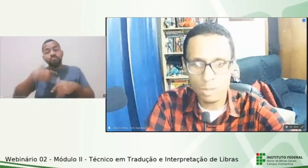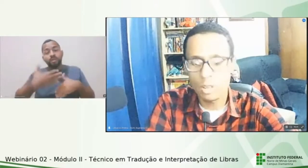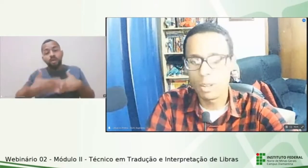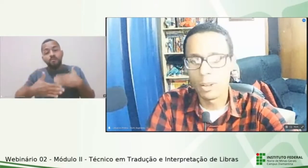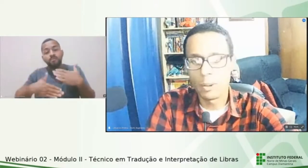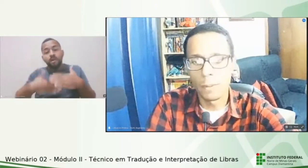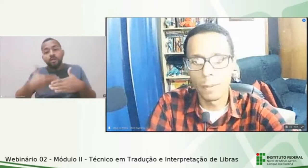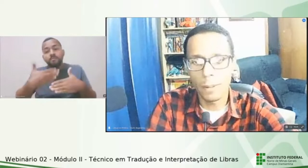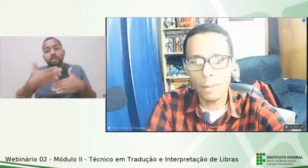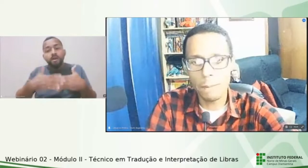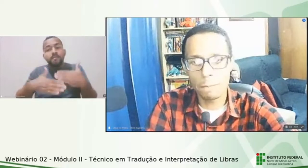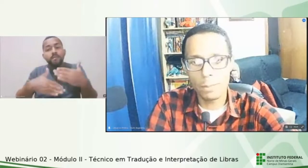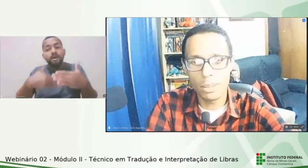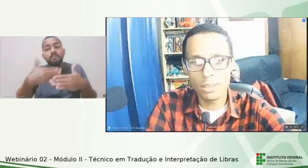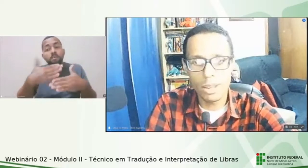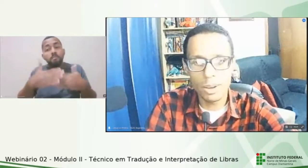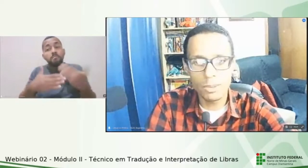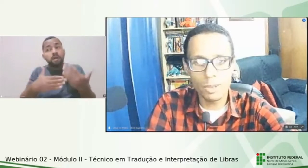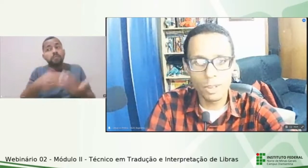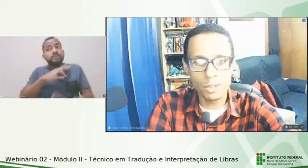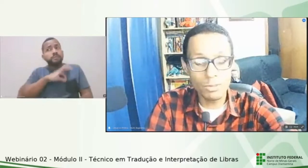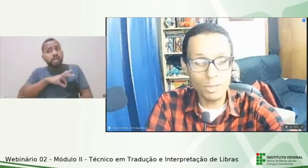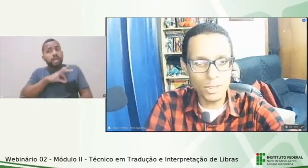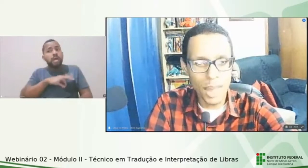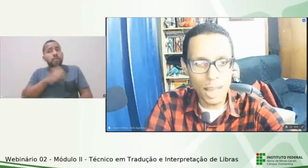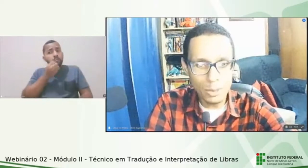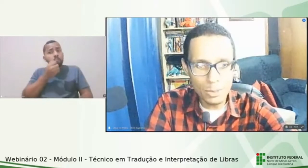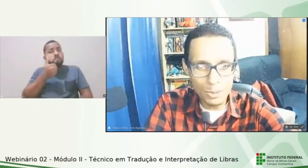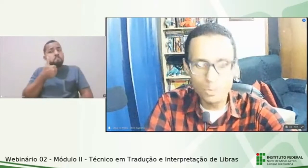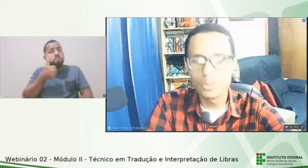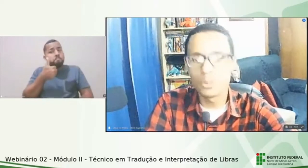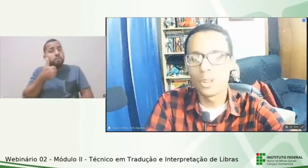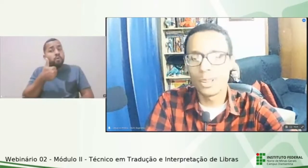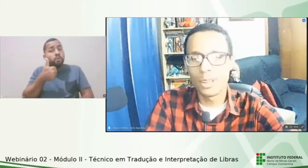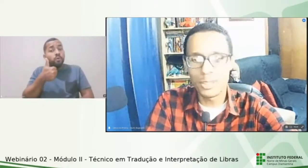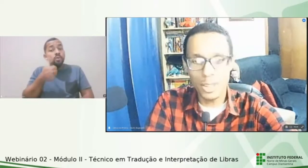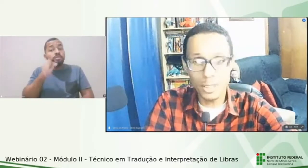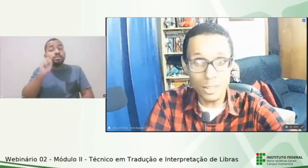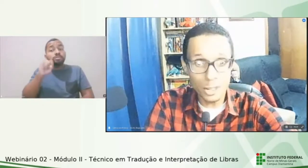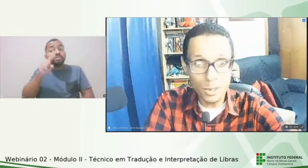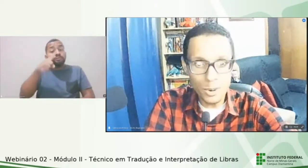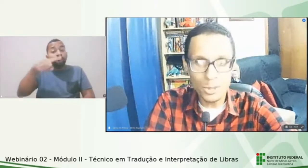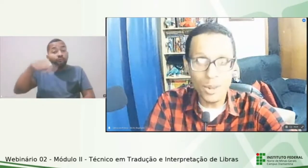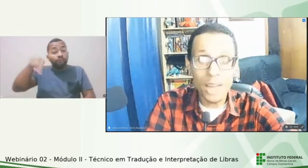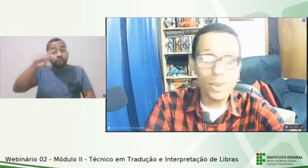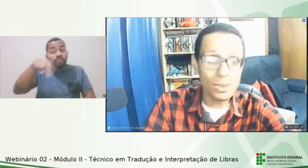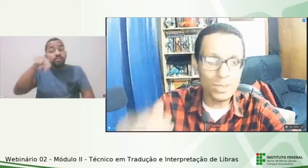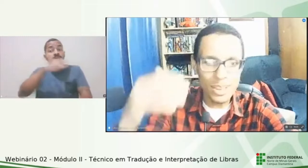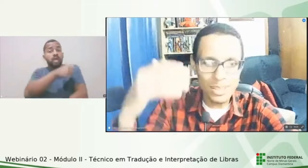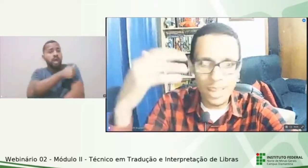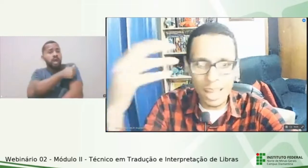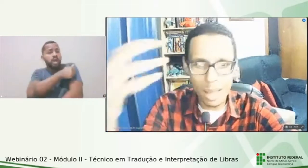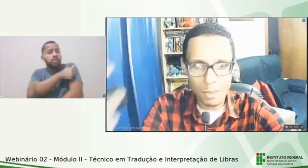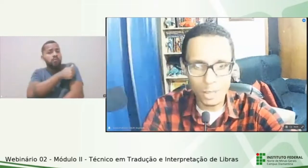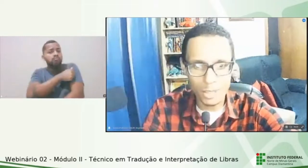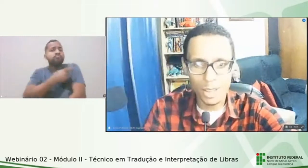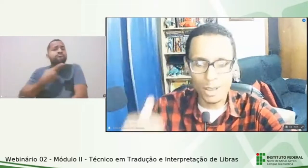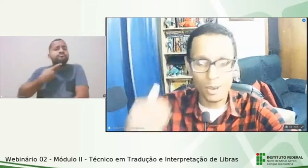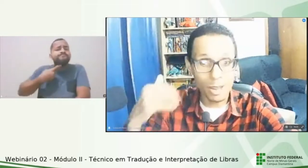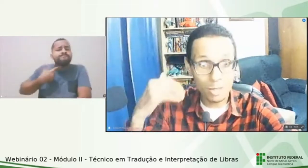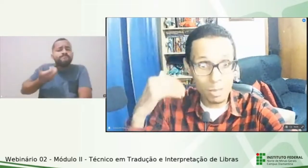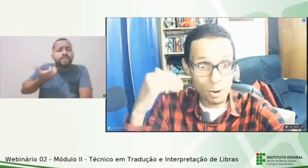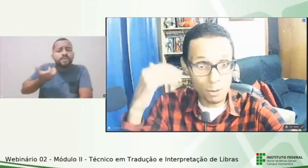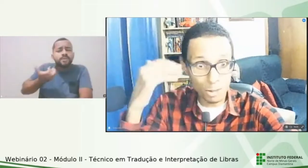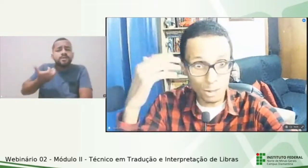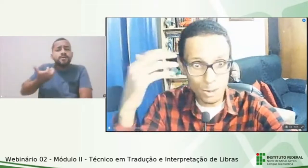salários, né? Então, se você é aluno, está desejoso, eu quero ser intérprete, eu